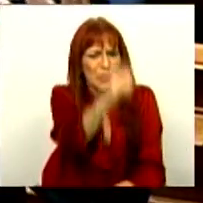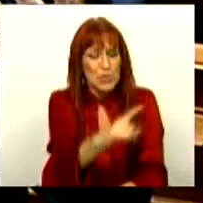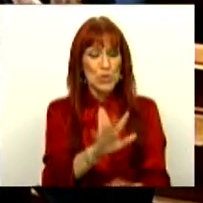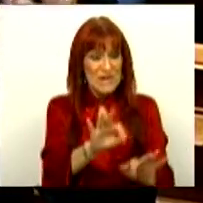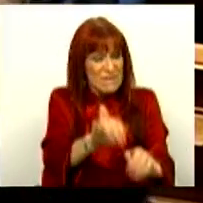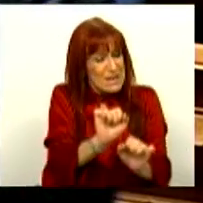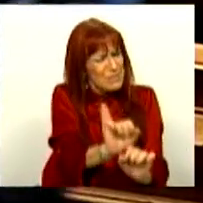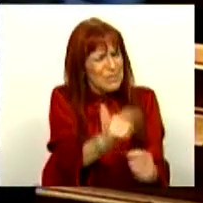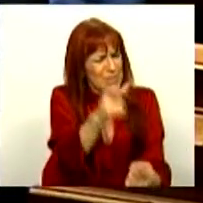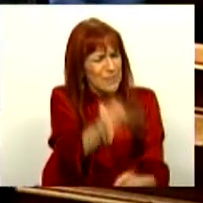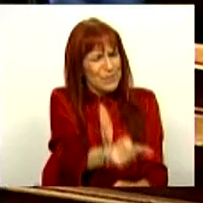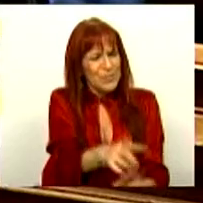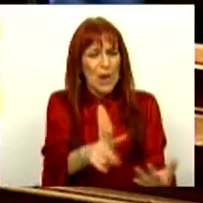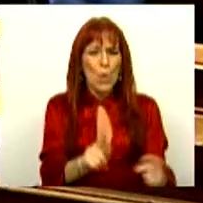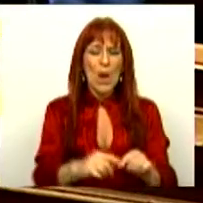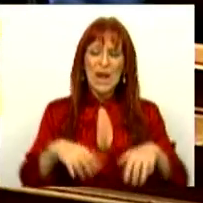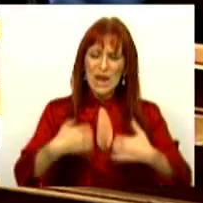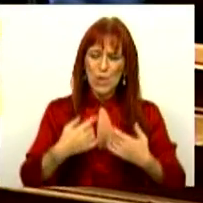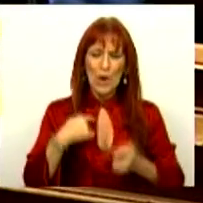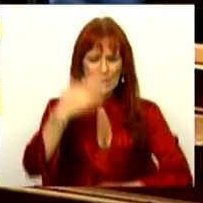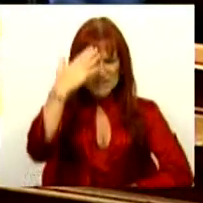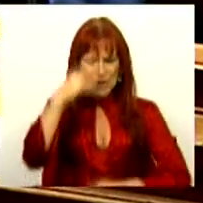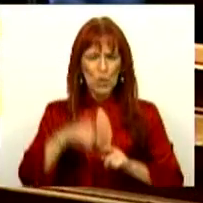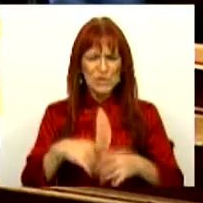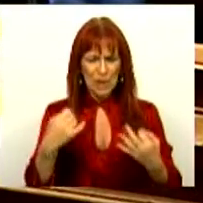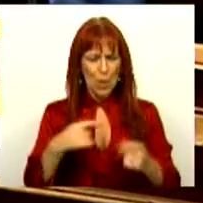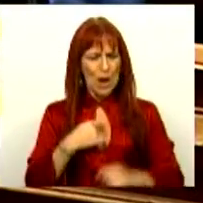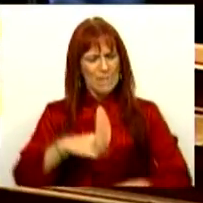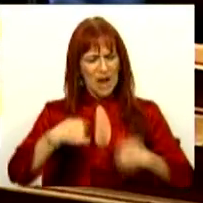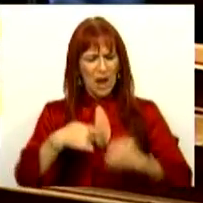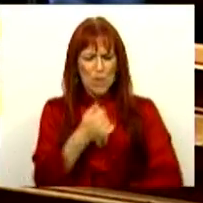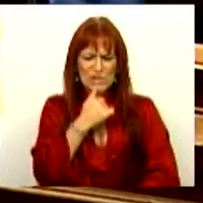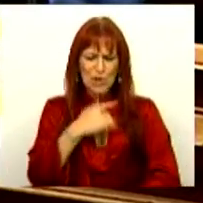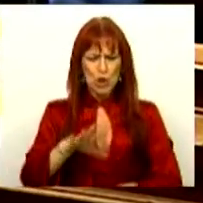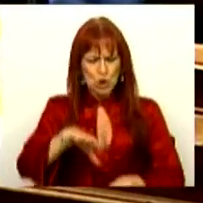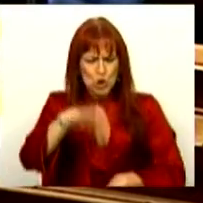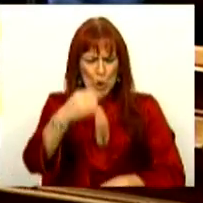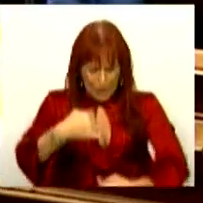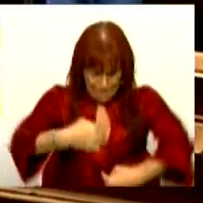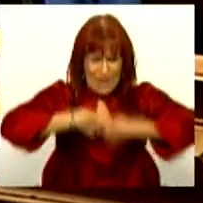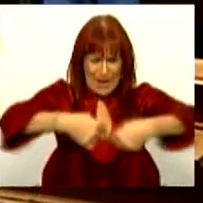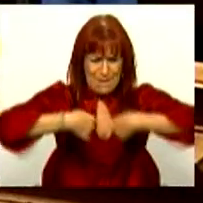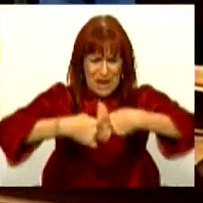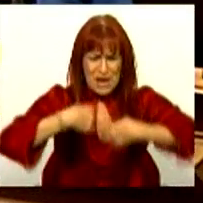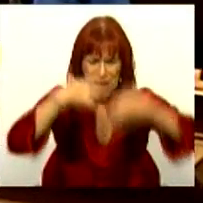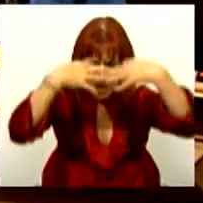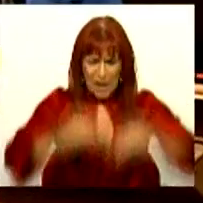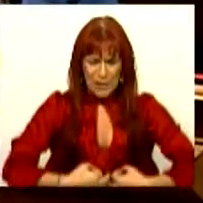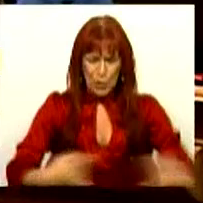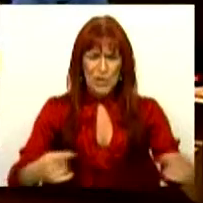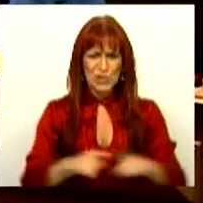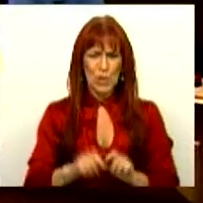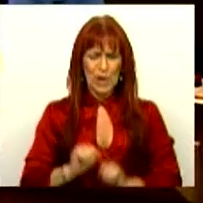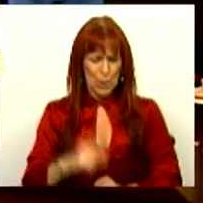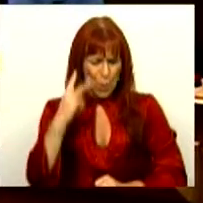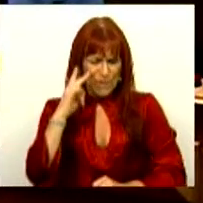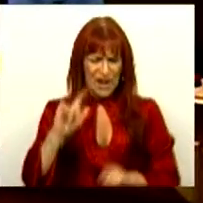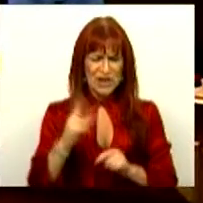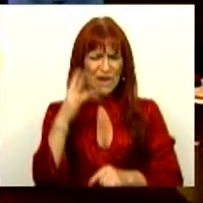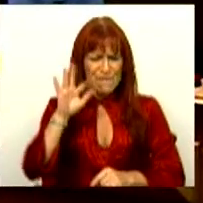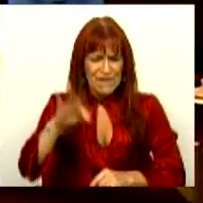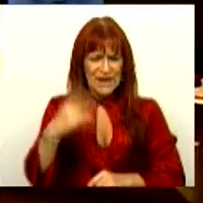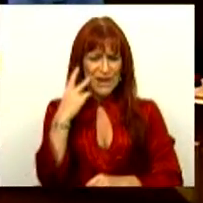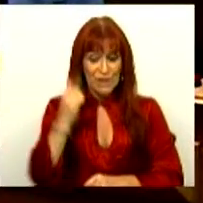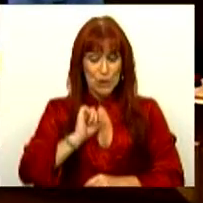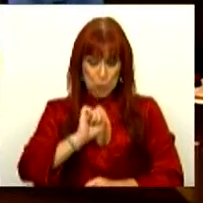fim em si mesmo, significa que eu tenho de capacidade de me autodeterminar, de escolher o que é que para mim é a dignidade com que eu vejo o fim da minha vida,